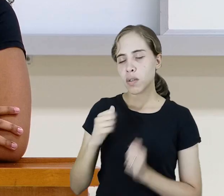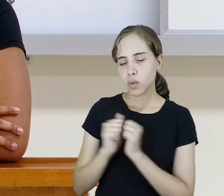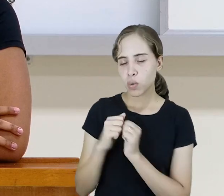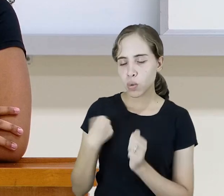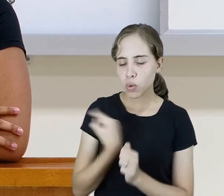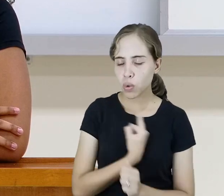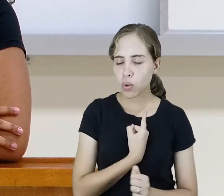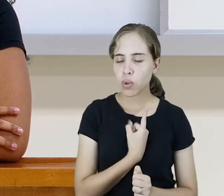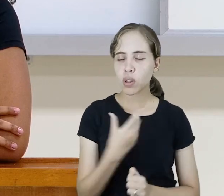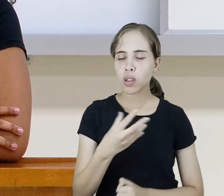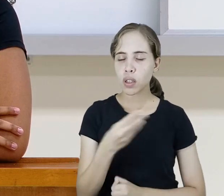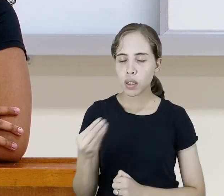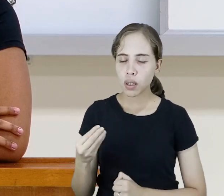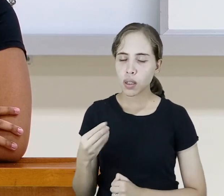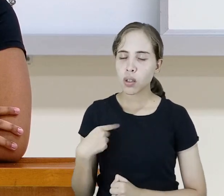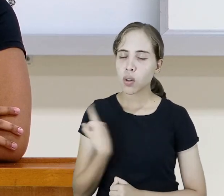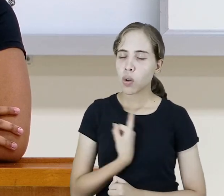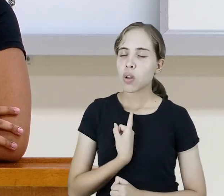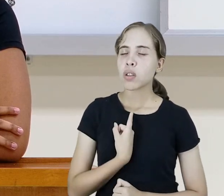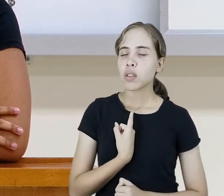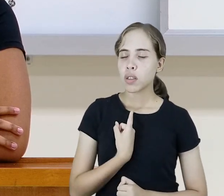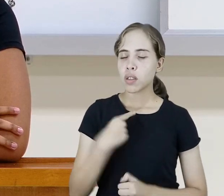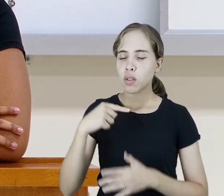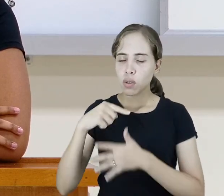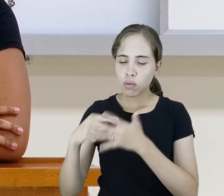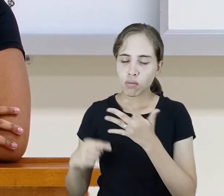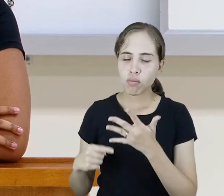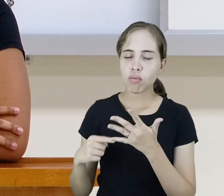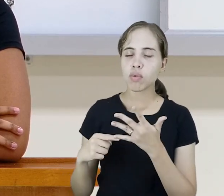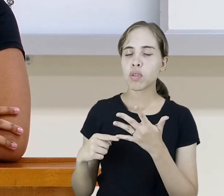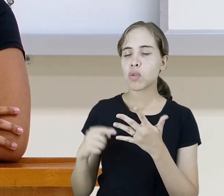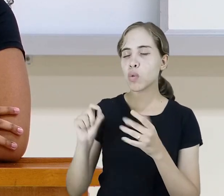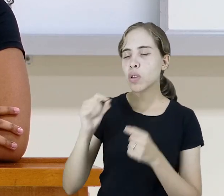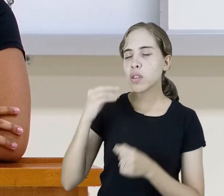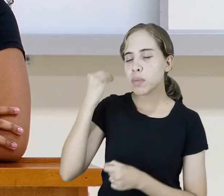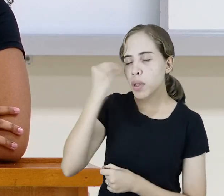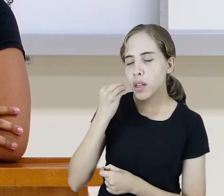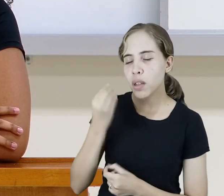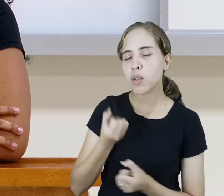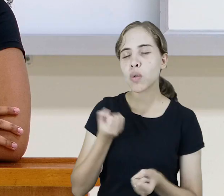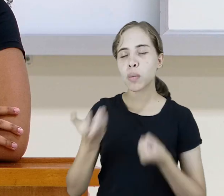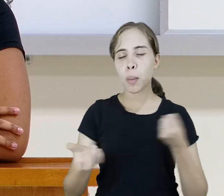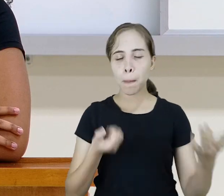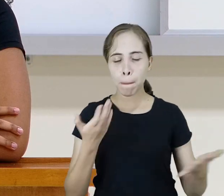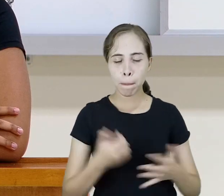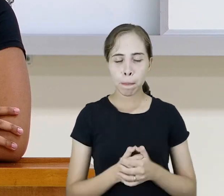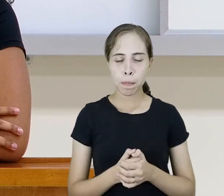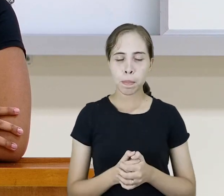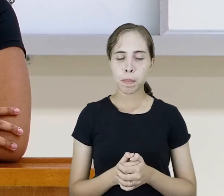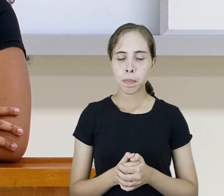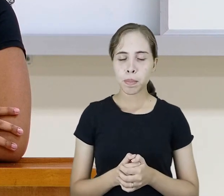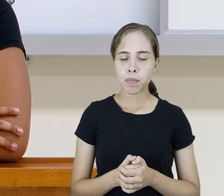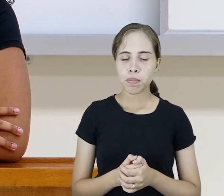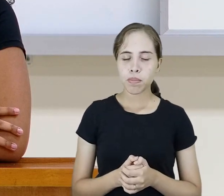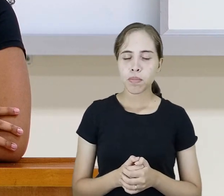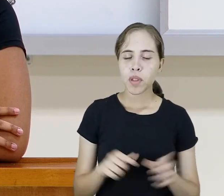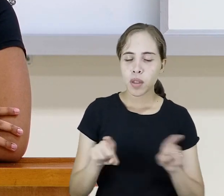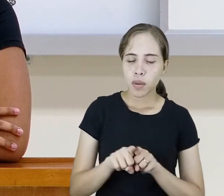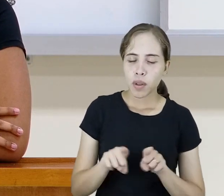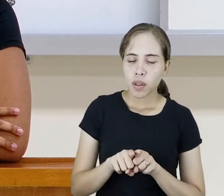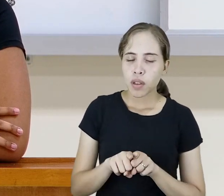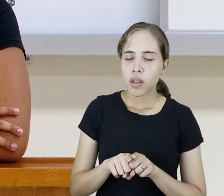conosco, e pelas nossas perguntas inspiradoras e experiências que compartilhamos, Pai.